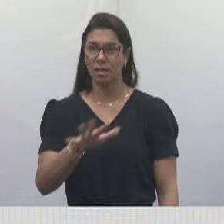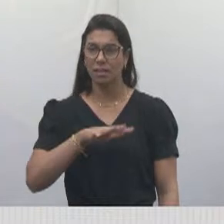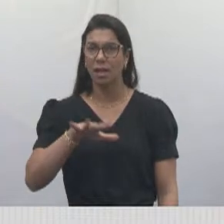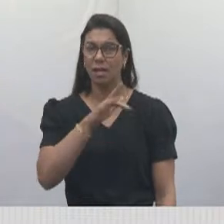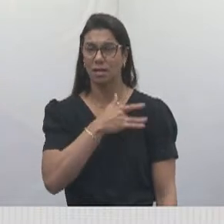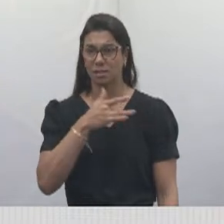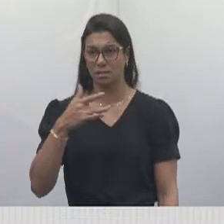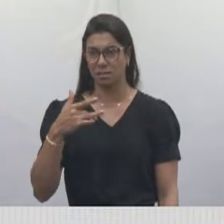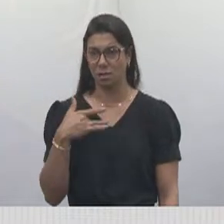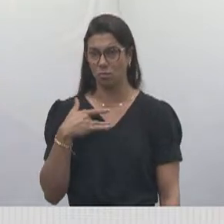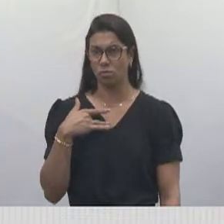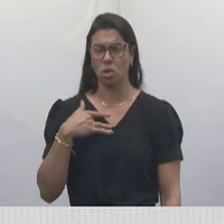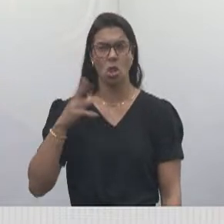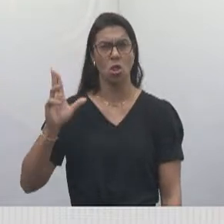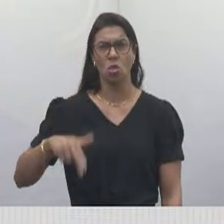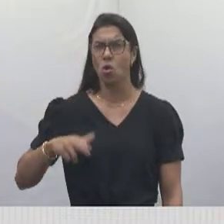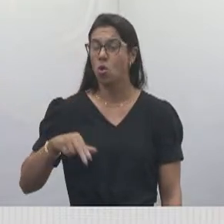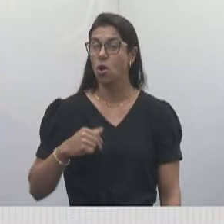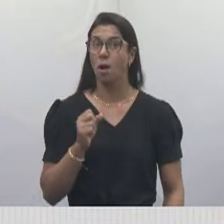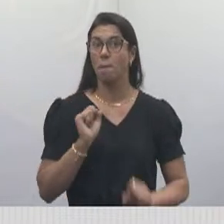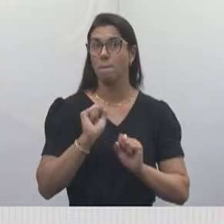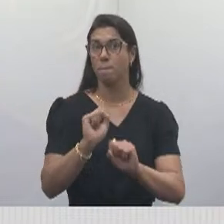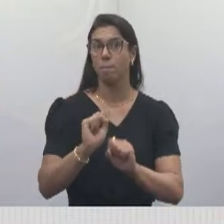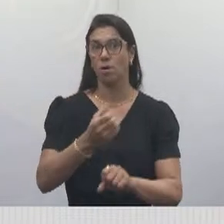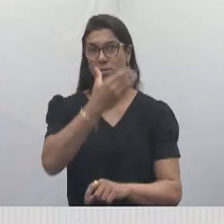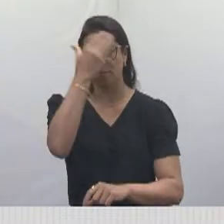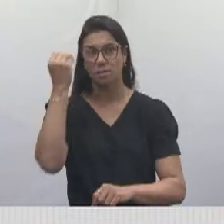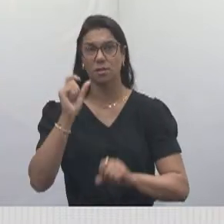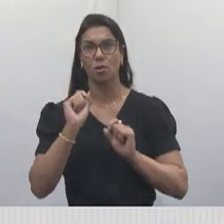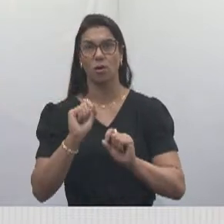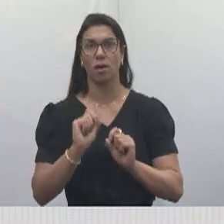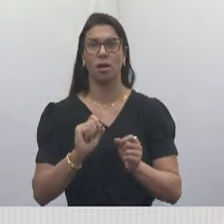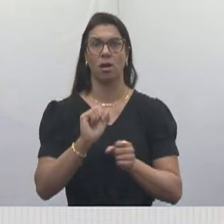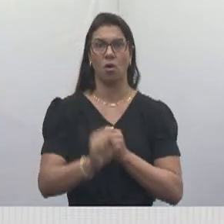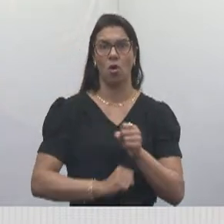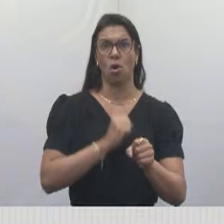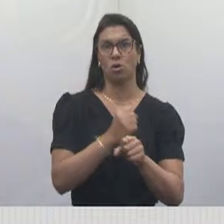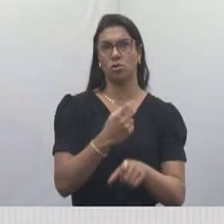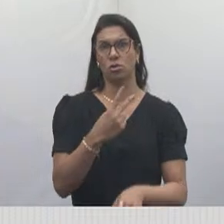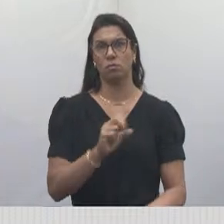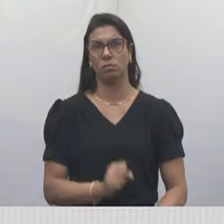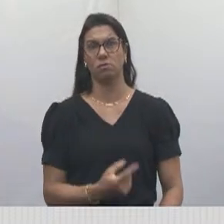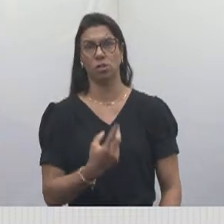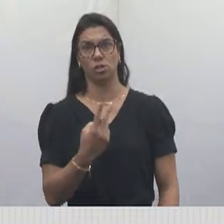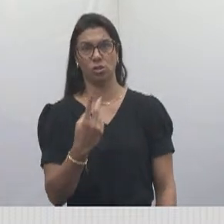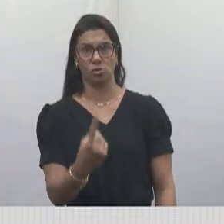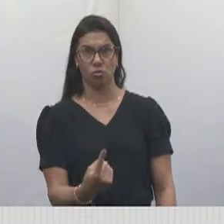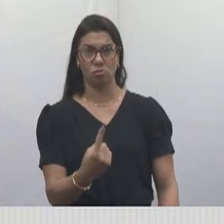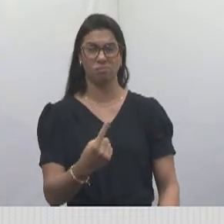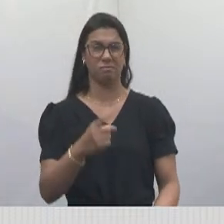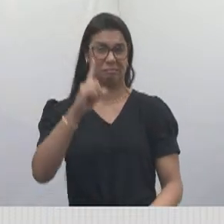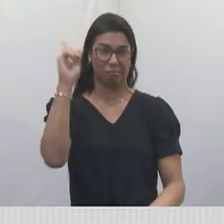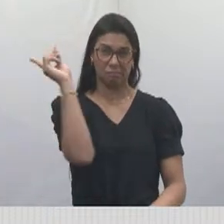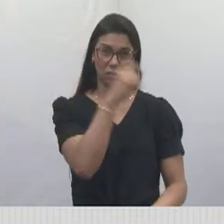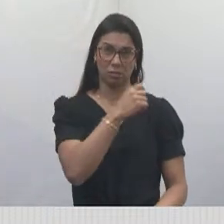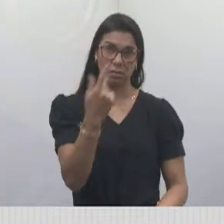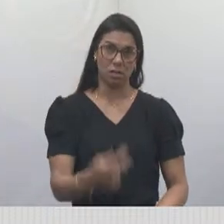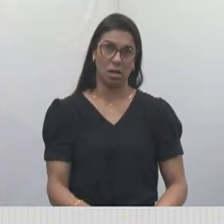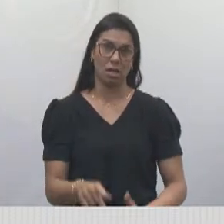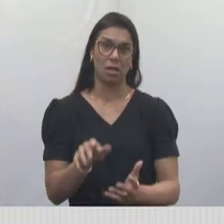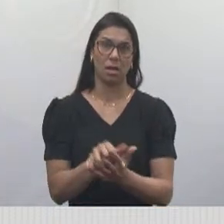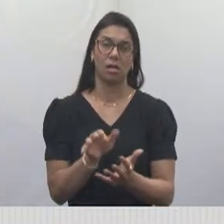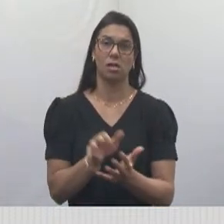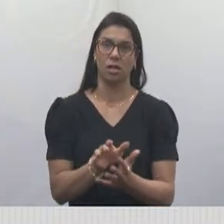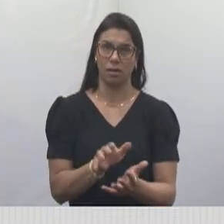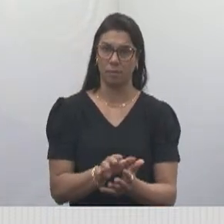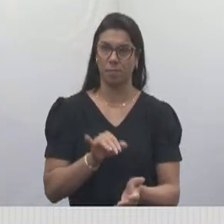E na saúde, a gente nunca pode esquecer que 2021 foi um ano muito difícil para a cidade. 2021,